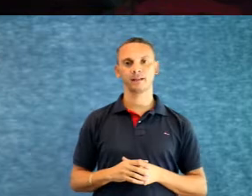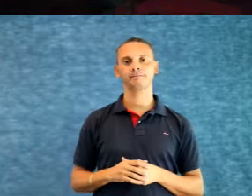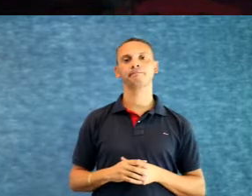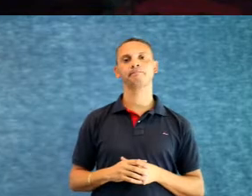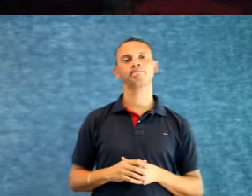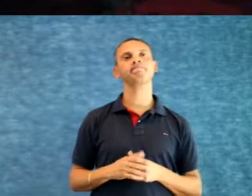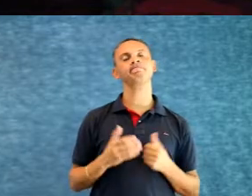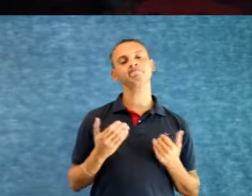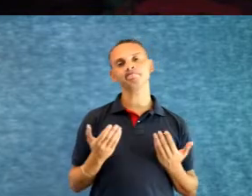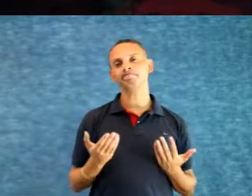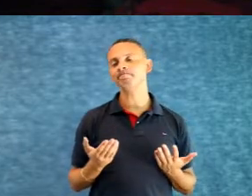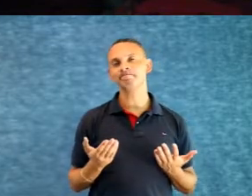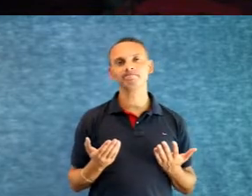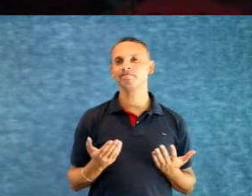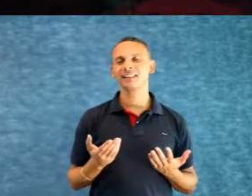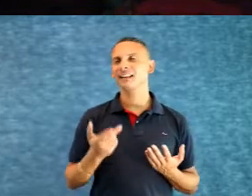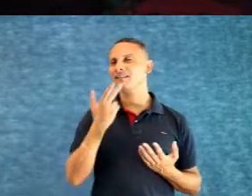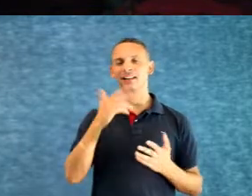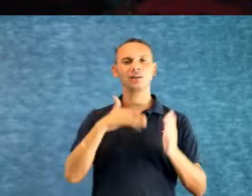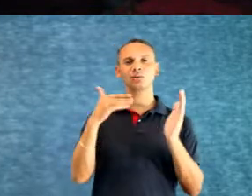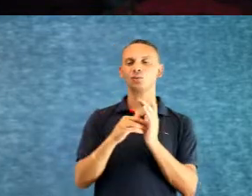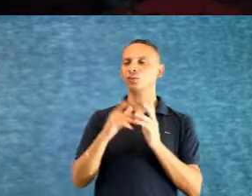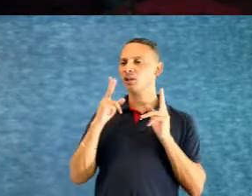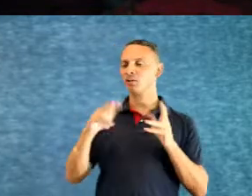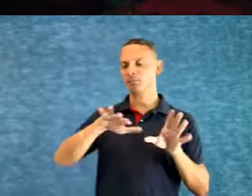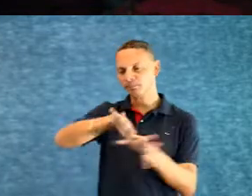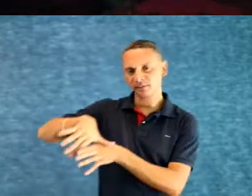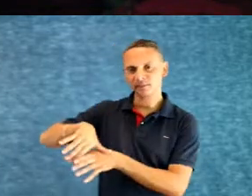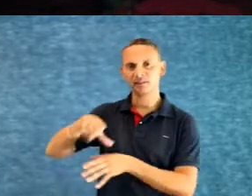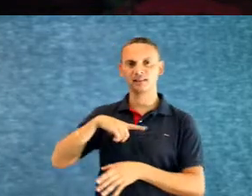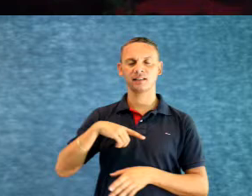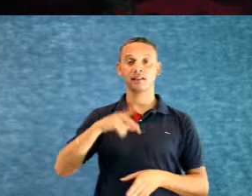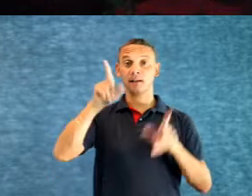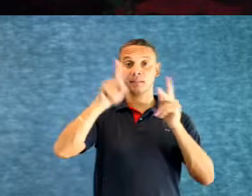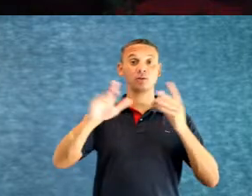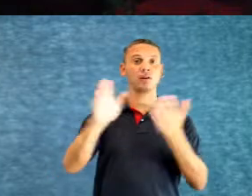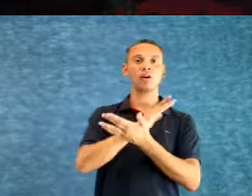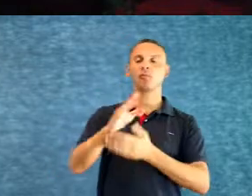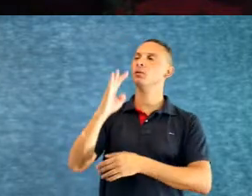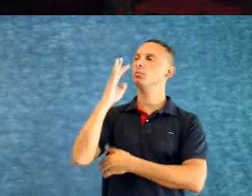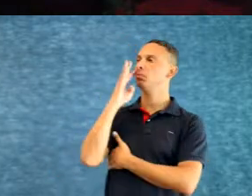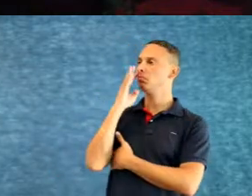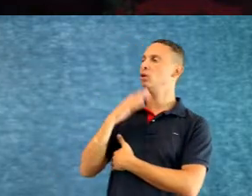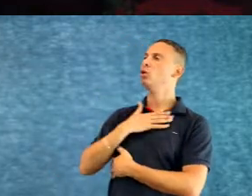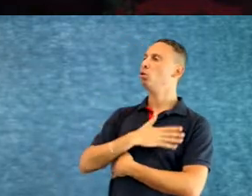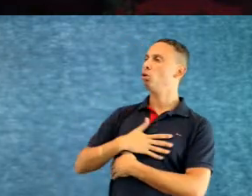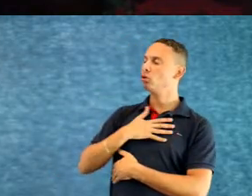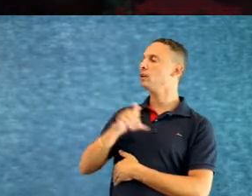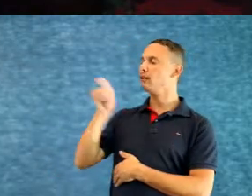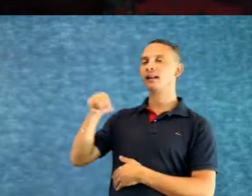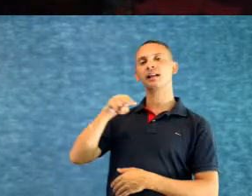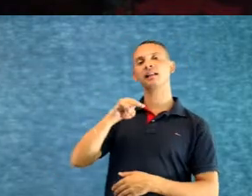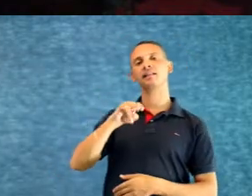1885. Ele vai procurar a filha de Nízia para saber notícia, saber dela. E aí fica sabendo,